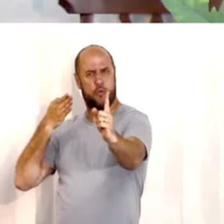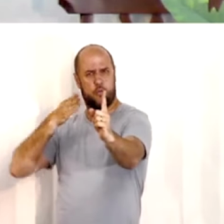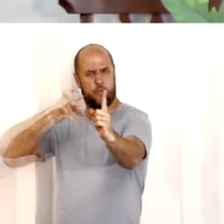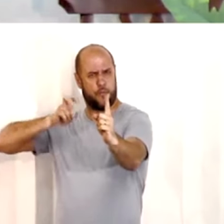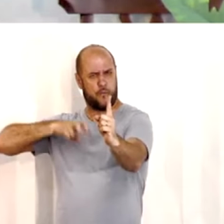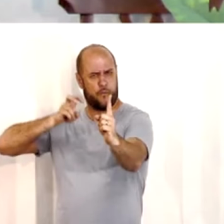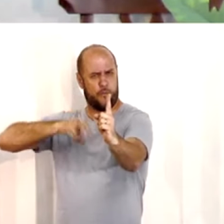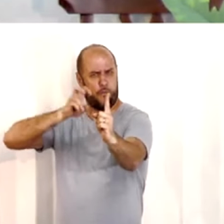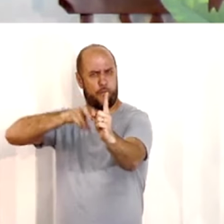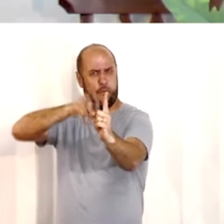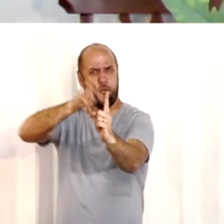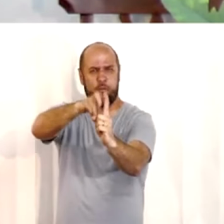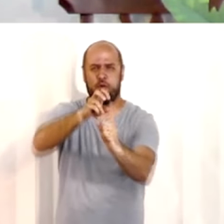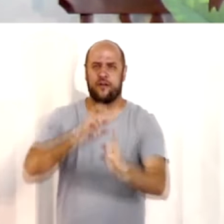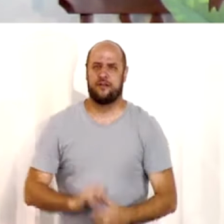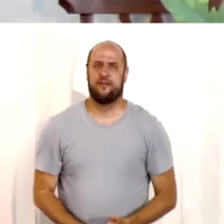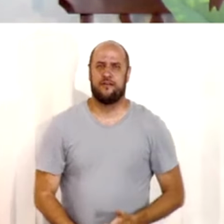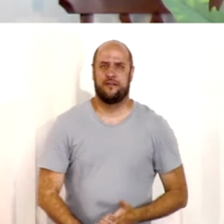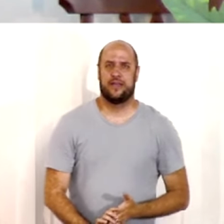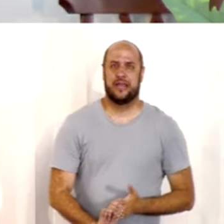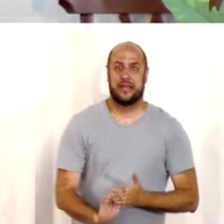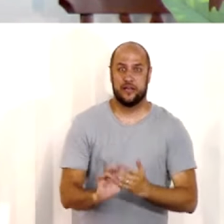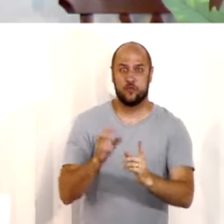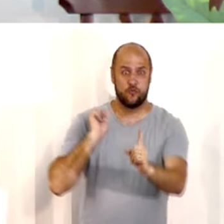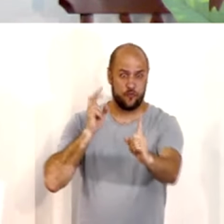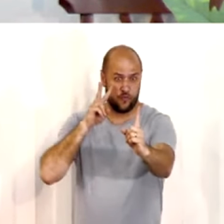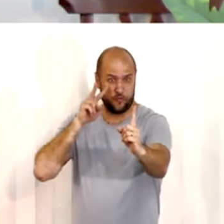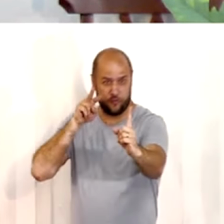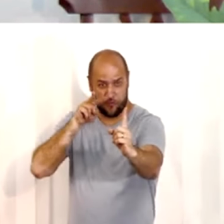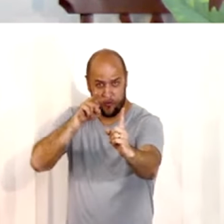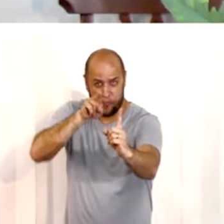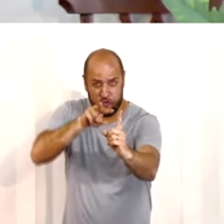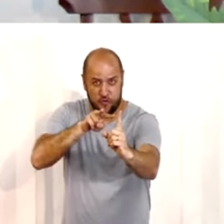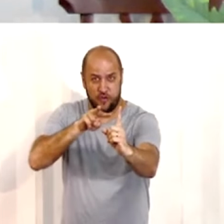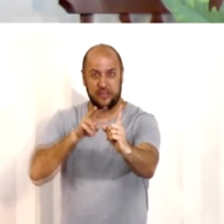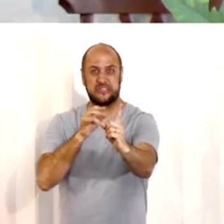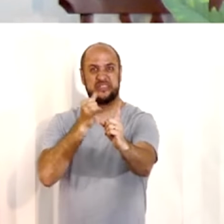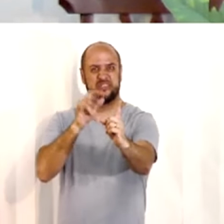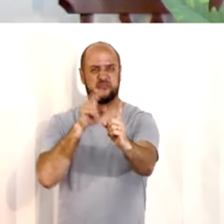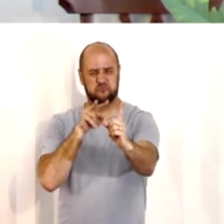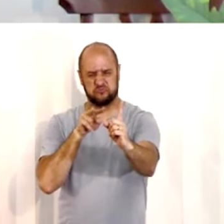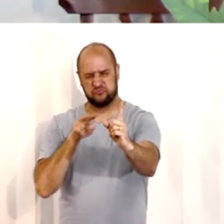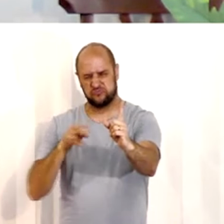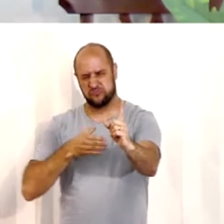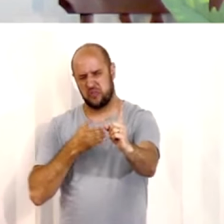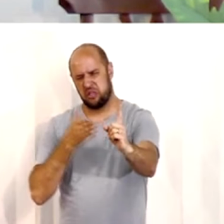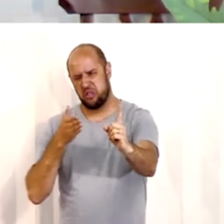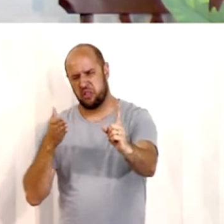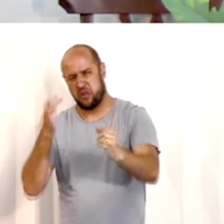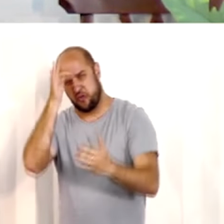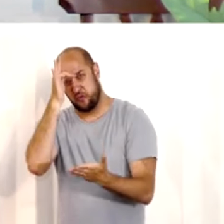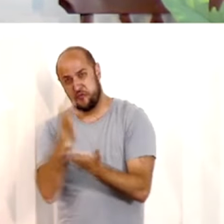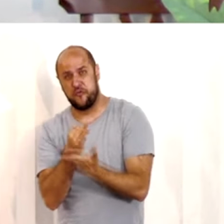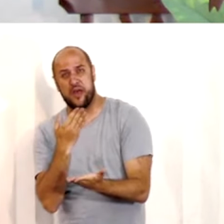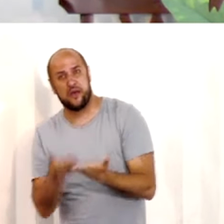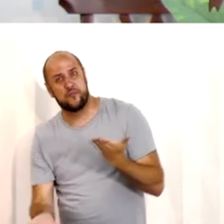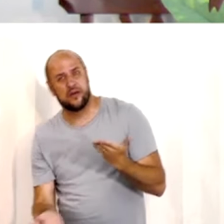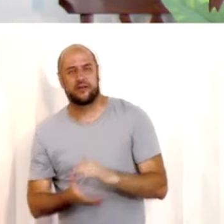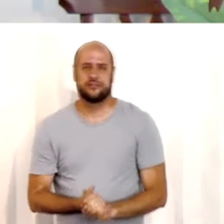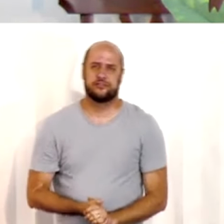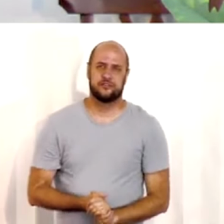firmemente aliás, para o autor e consumador da fé, não se tem manutenção de fé. A fé vem dele,